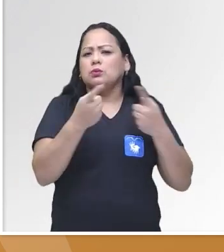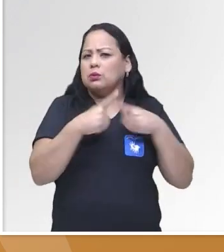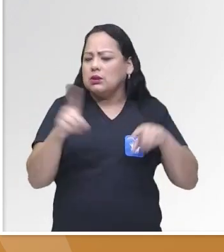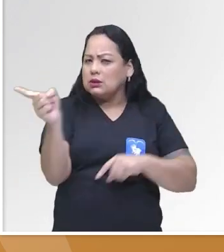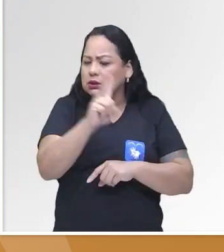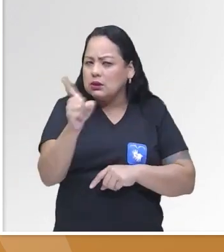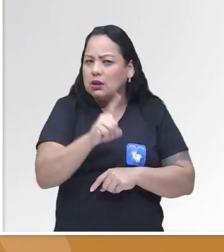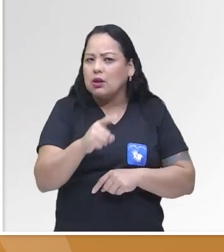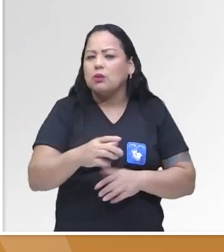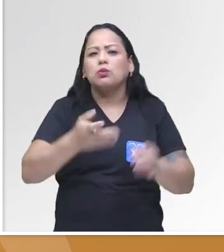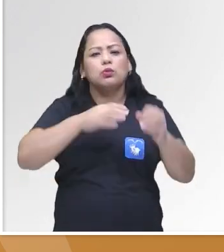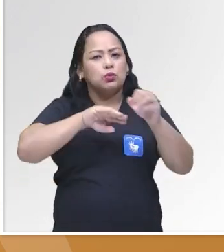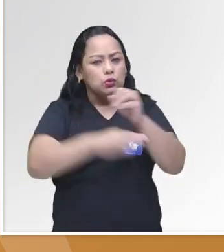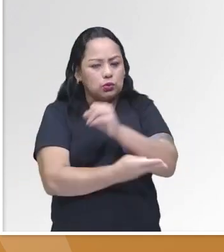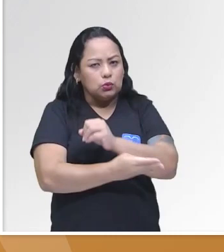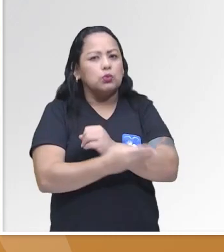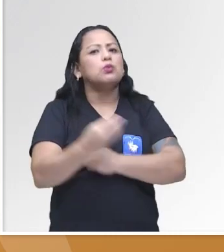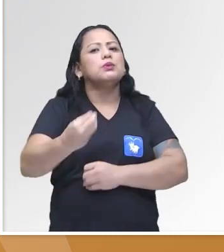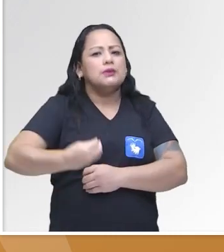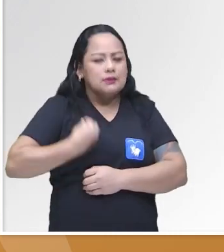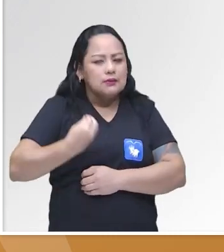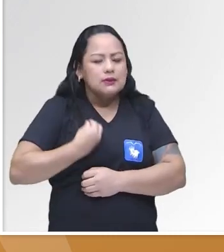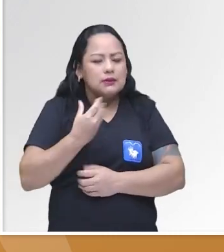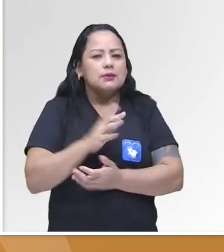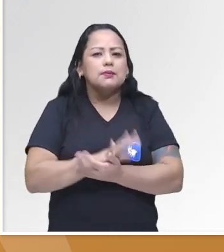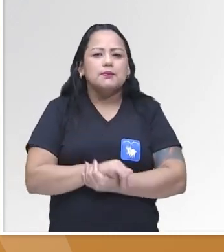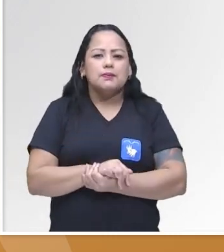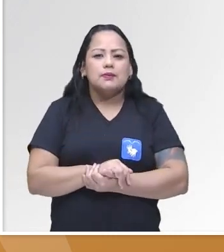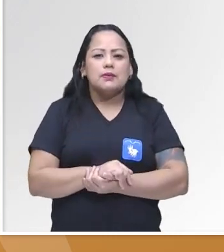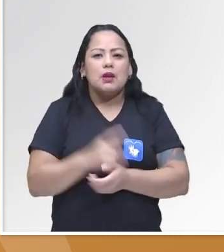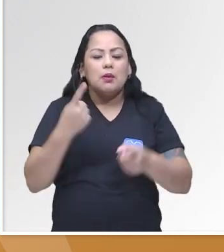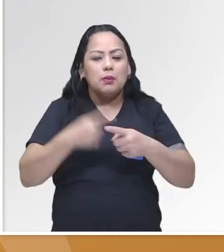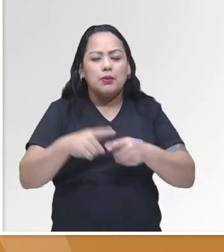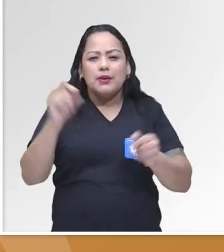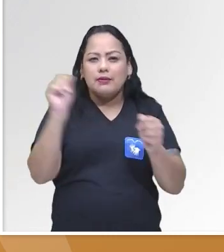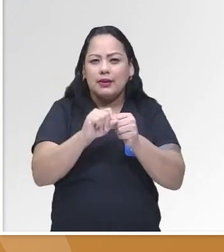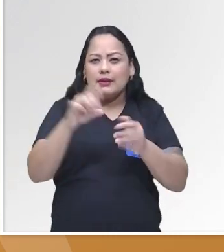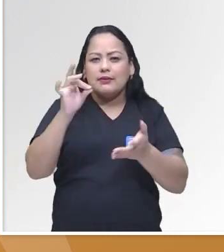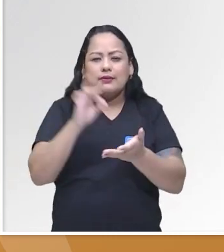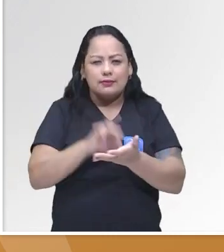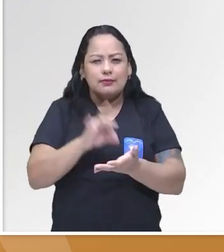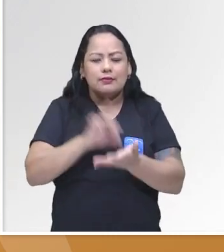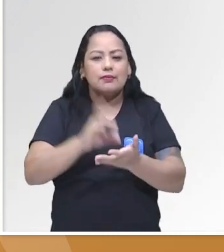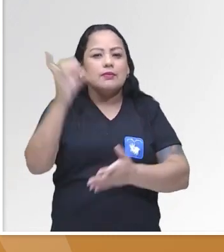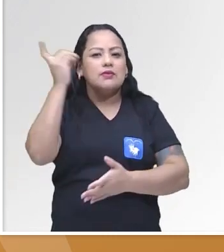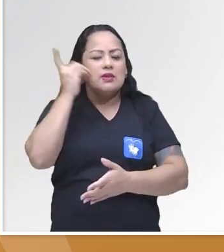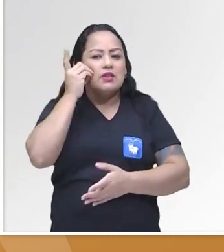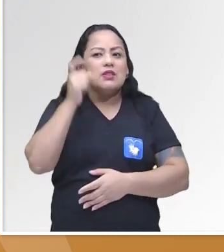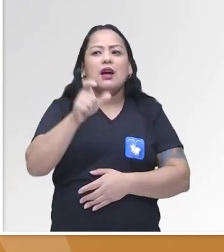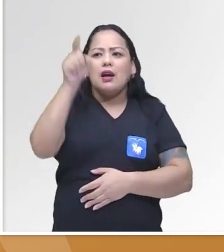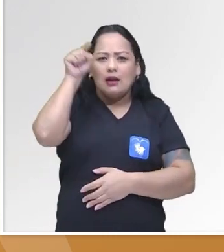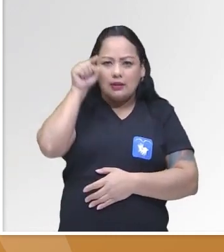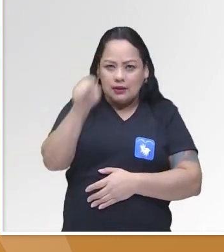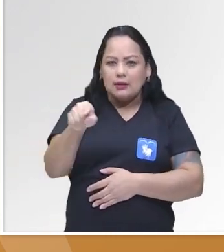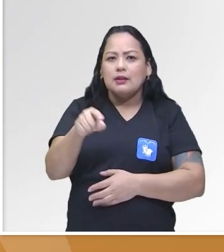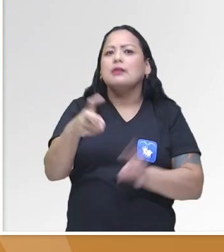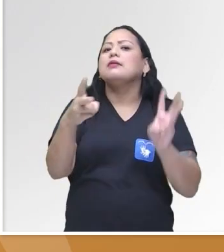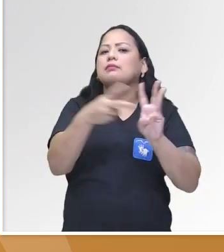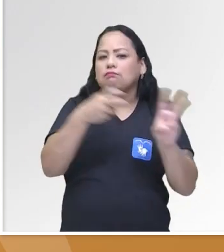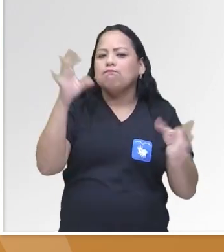práticas tradicionais que são vivenciadas, que eles praticam ali diariamente. Aquele ali é